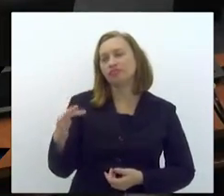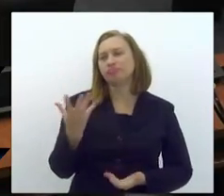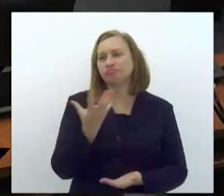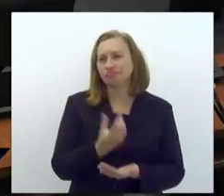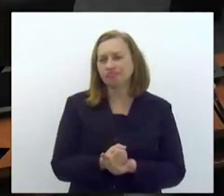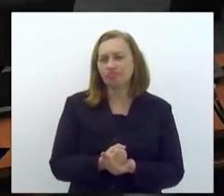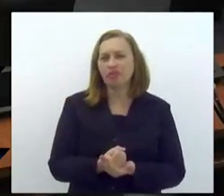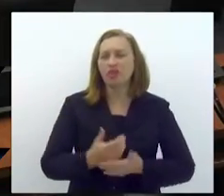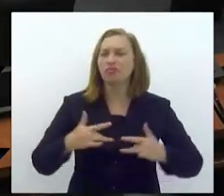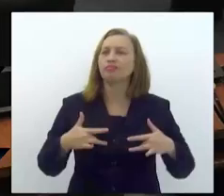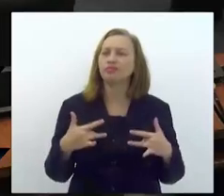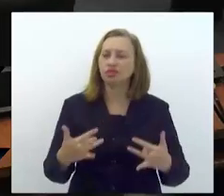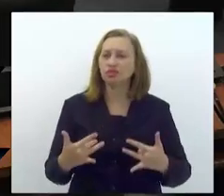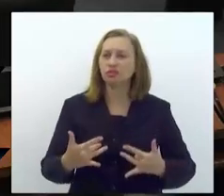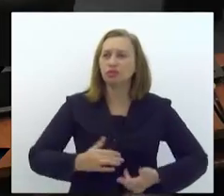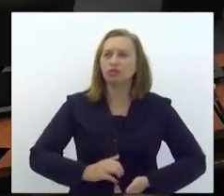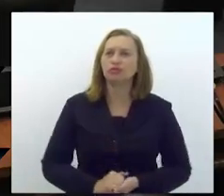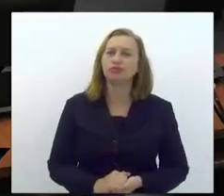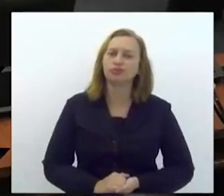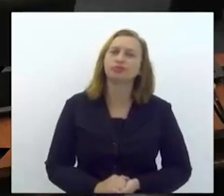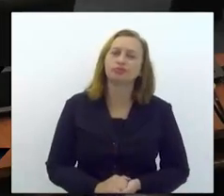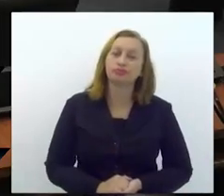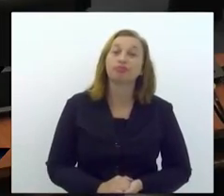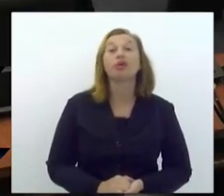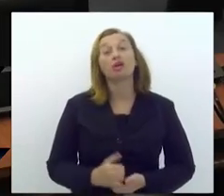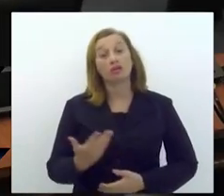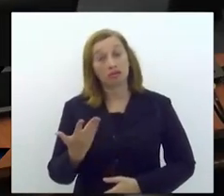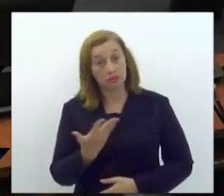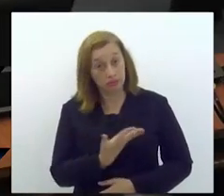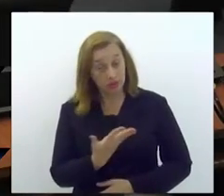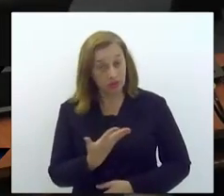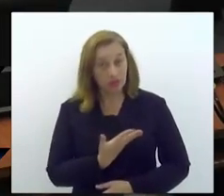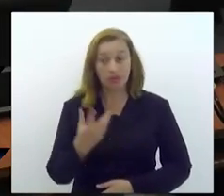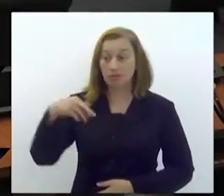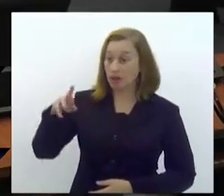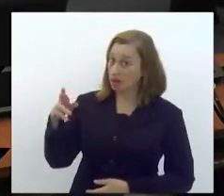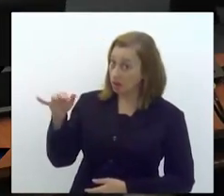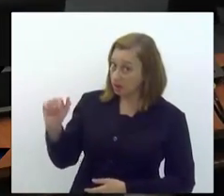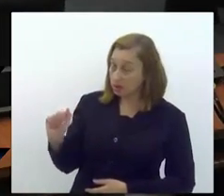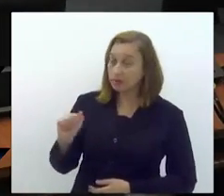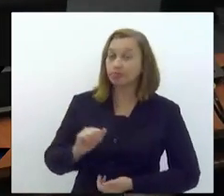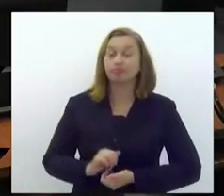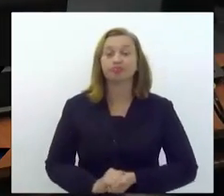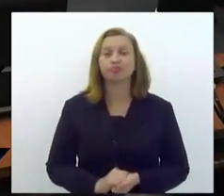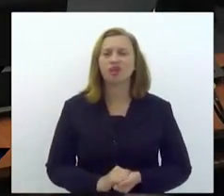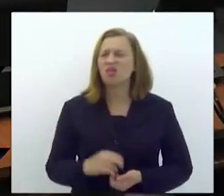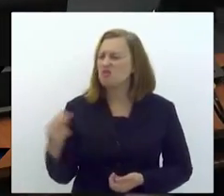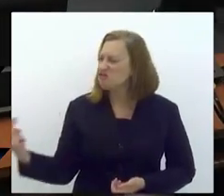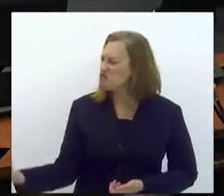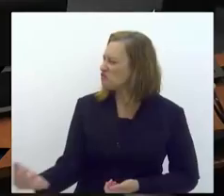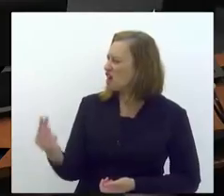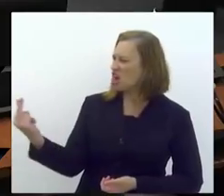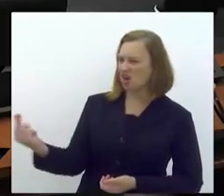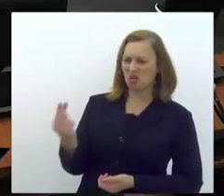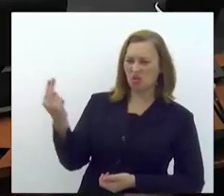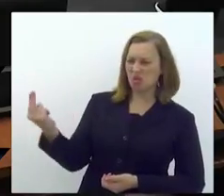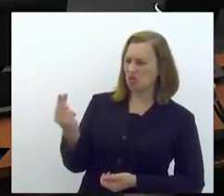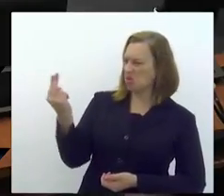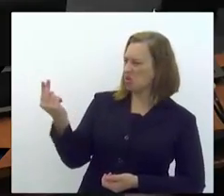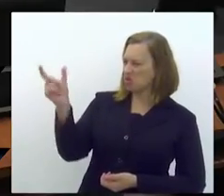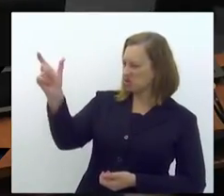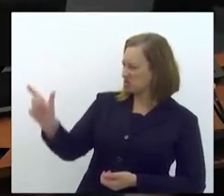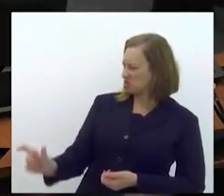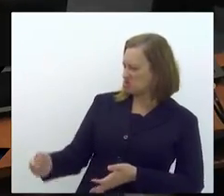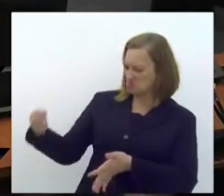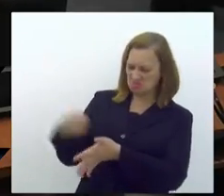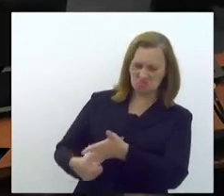a nossa solidariedade a nossa companheira Marina valorosa luta